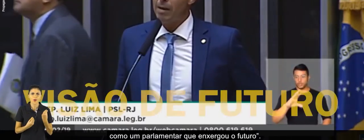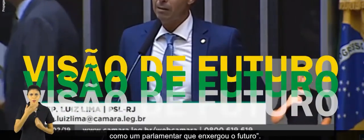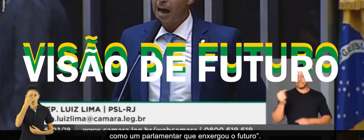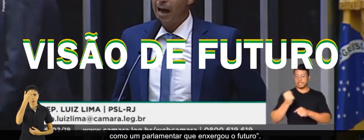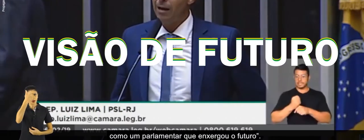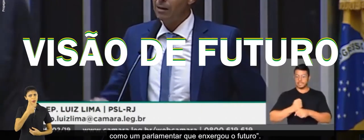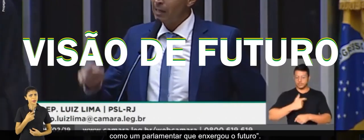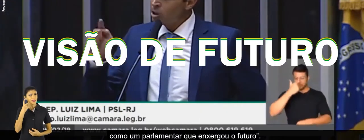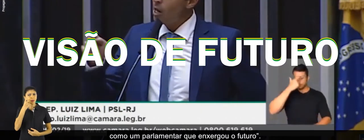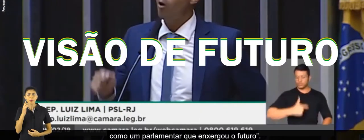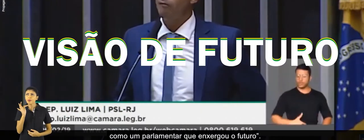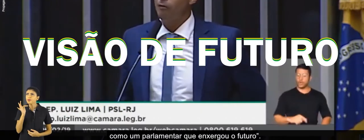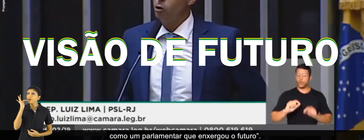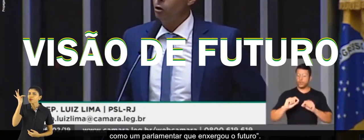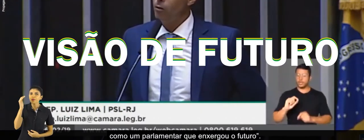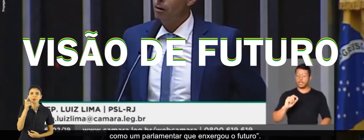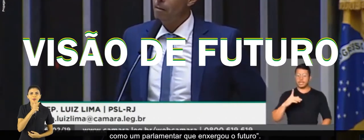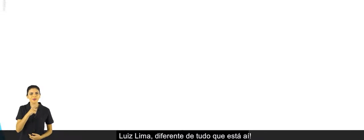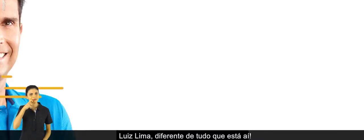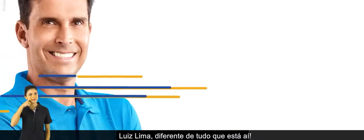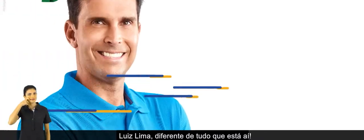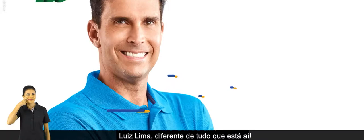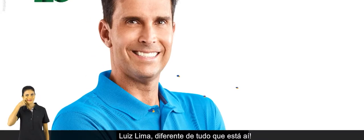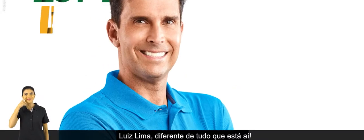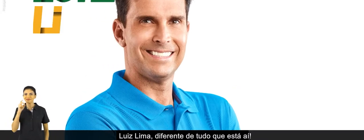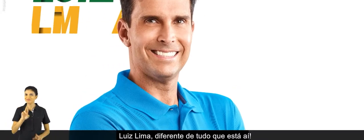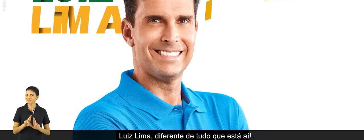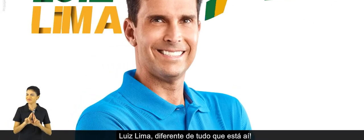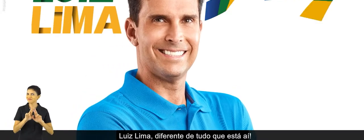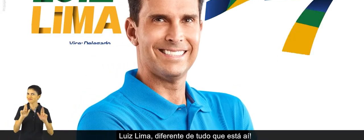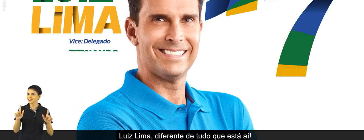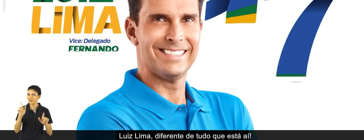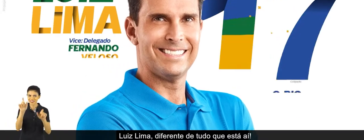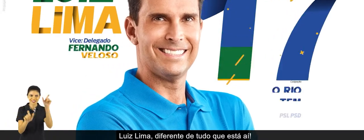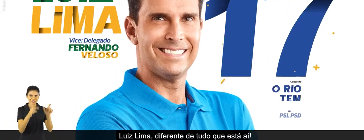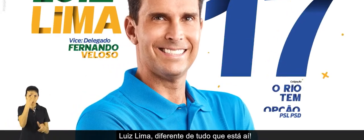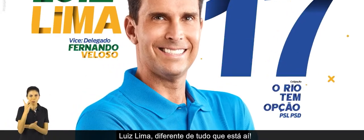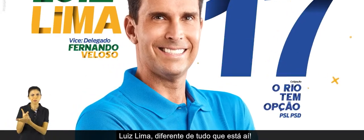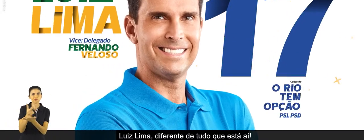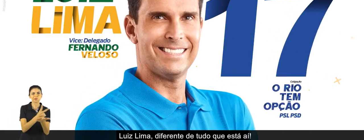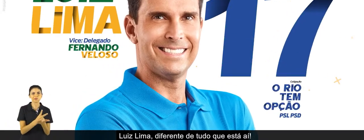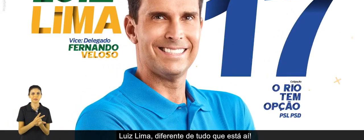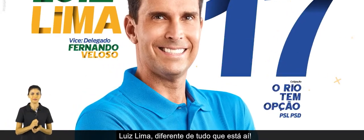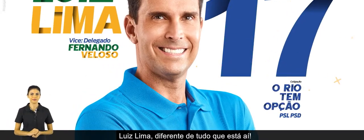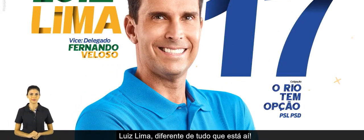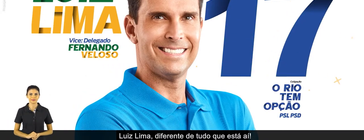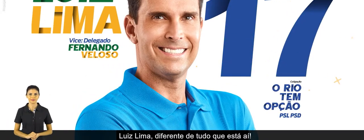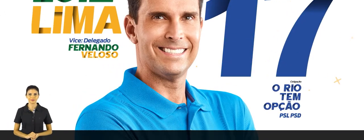um parlamentar que enxergou o futuro. Luiz Lima, diferente de tudo que está aí.